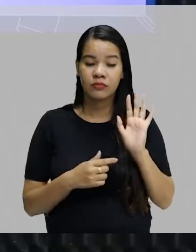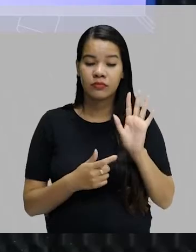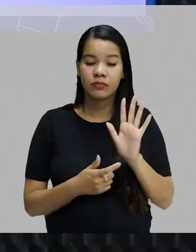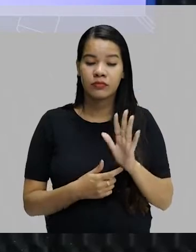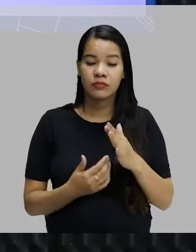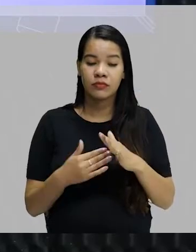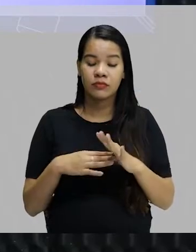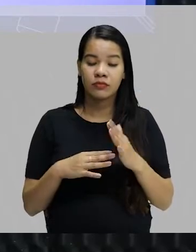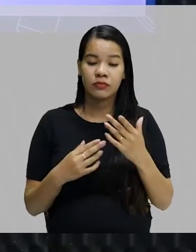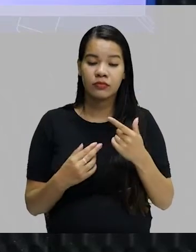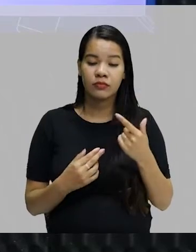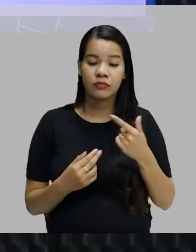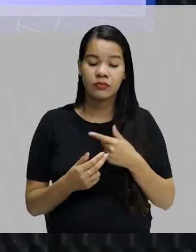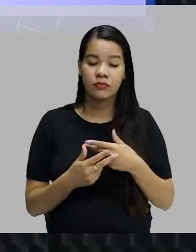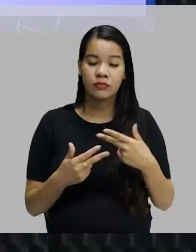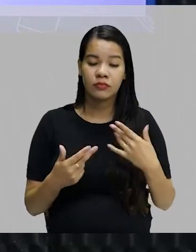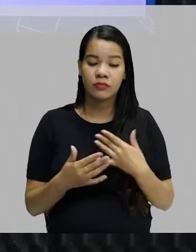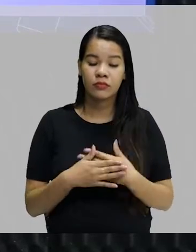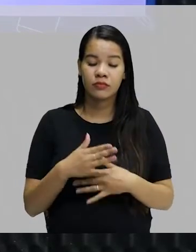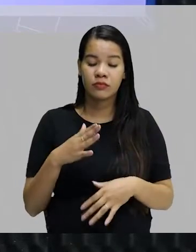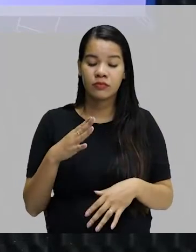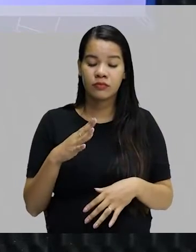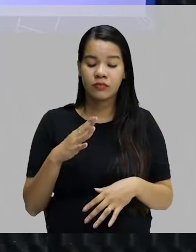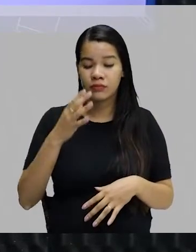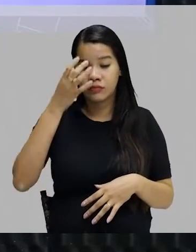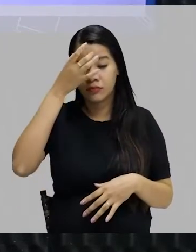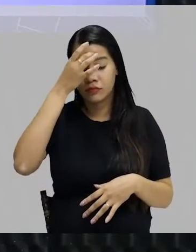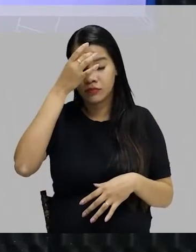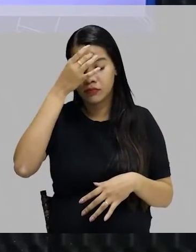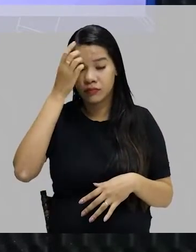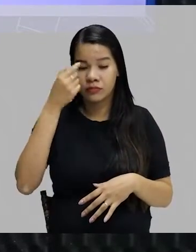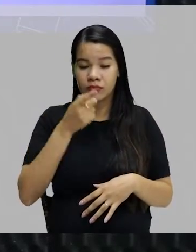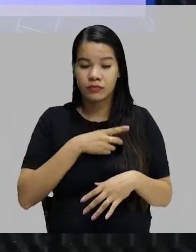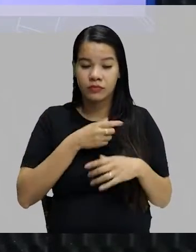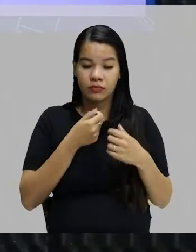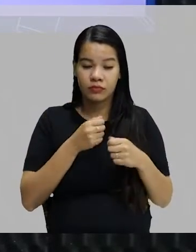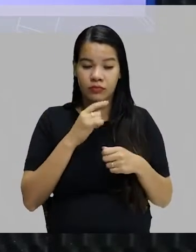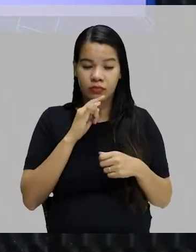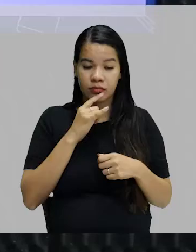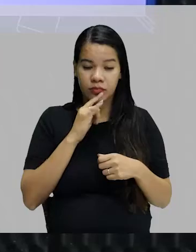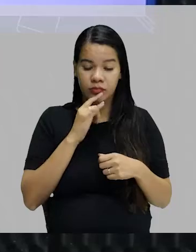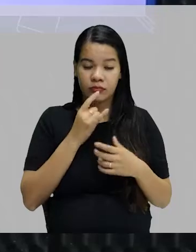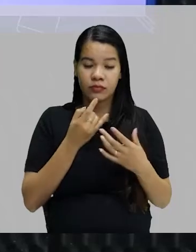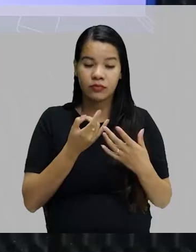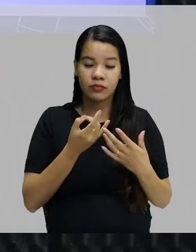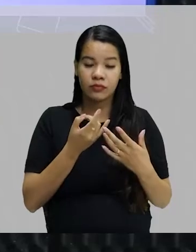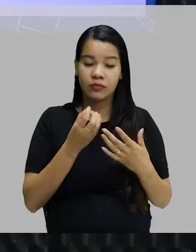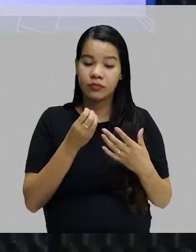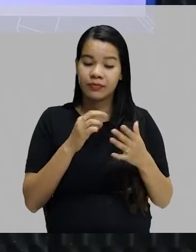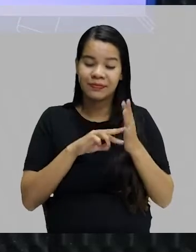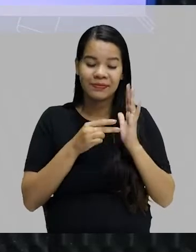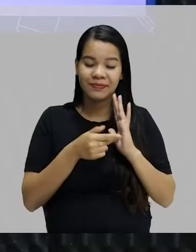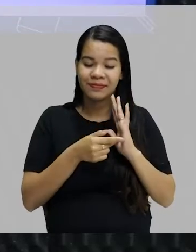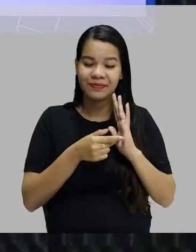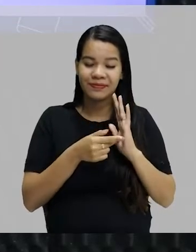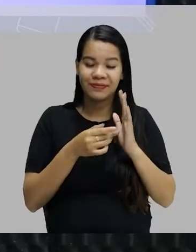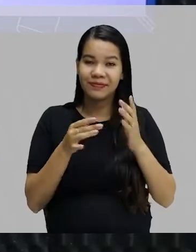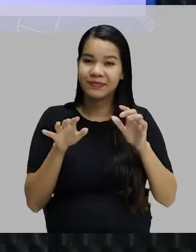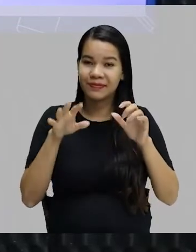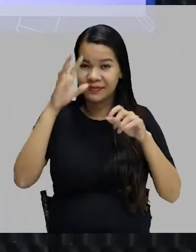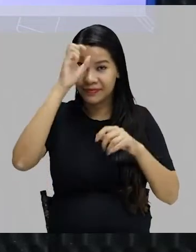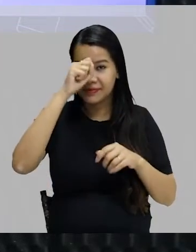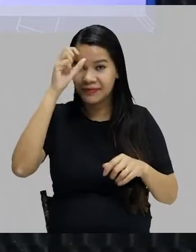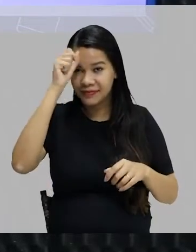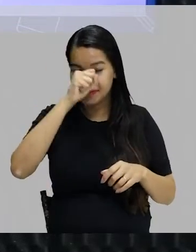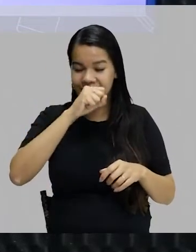mais coerente, do qual nós podemos ali beber nesta fonte e deixá-la como uma grande sugestão de resposta. Então eu sugiro